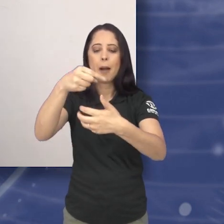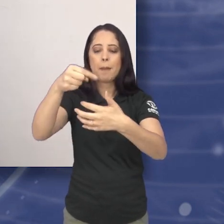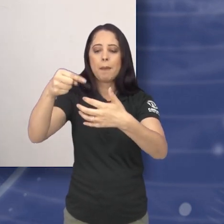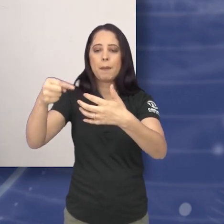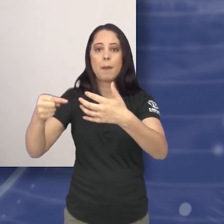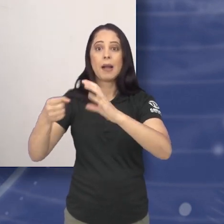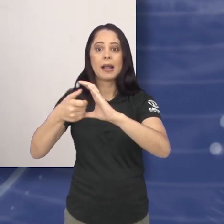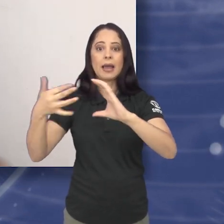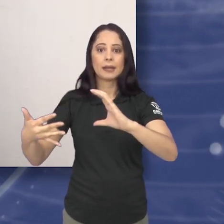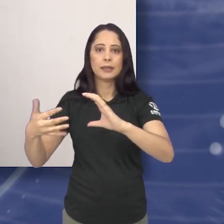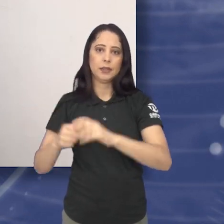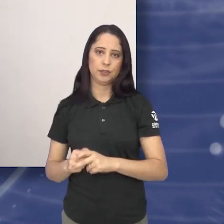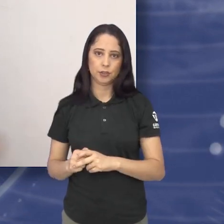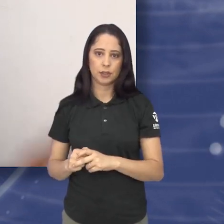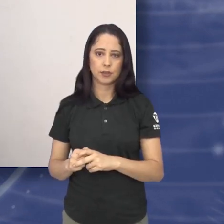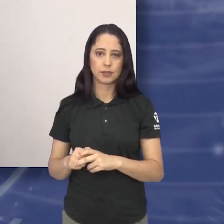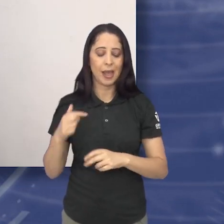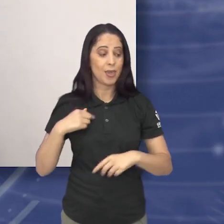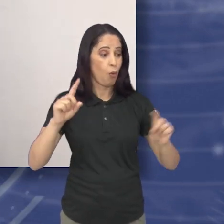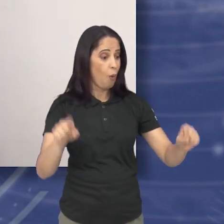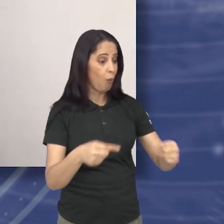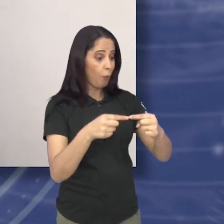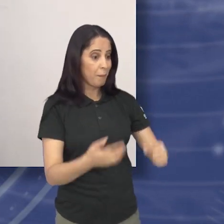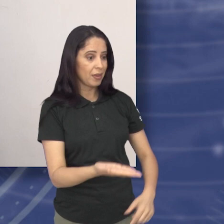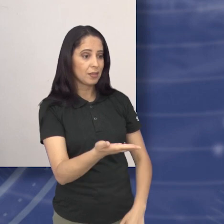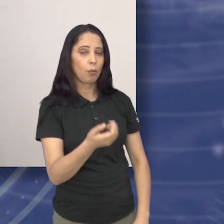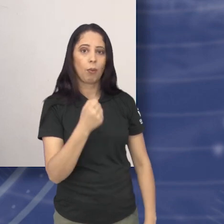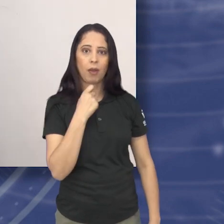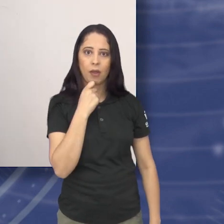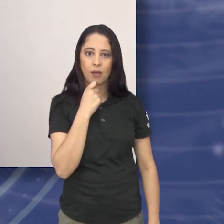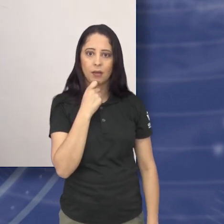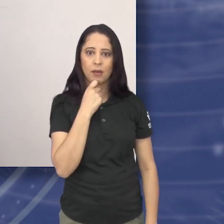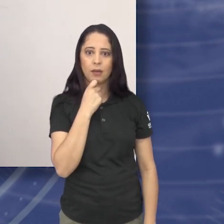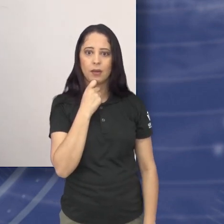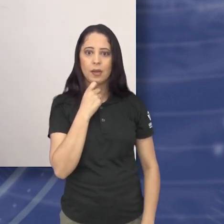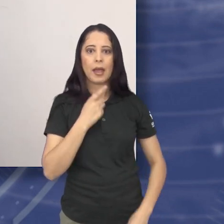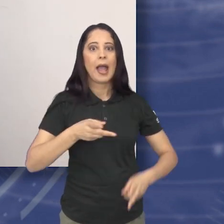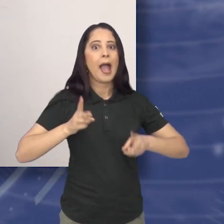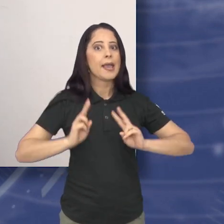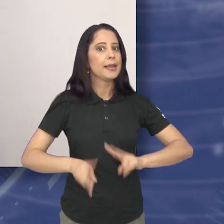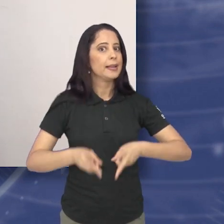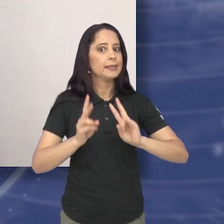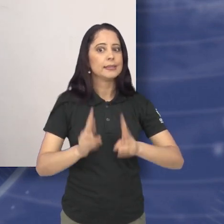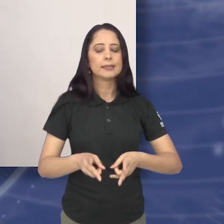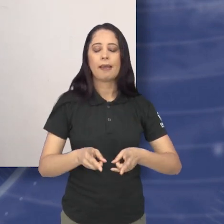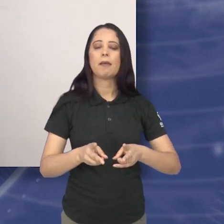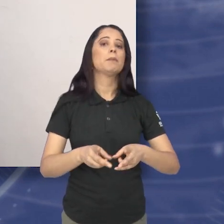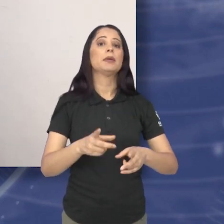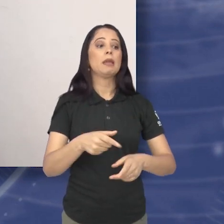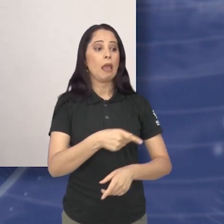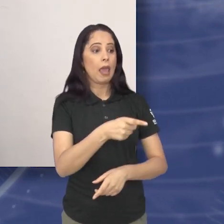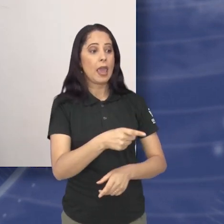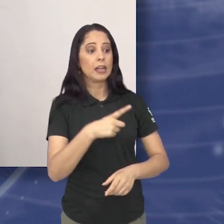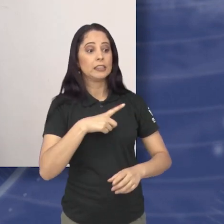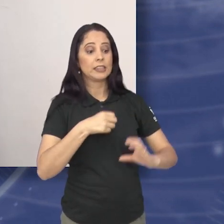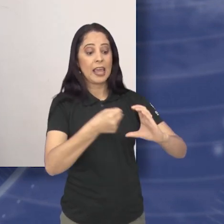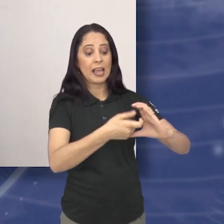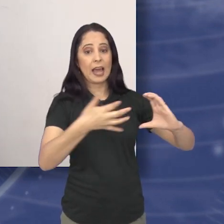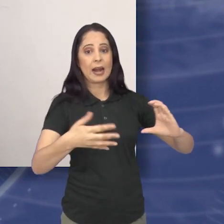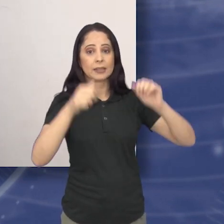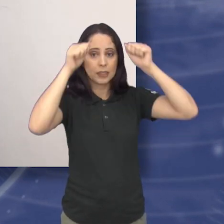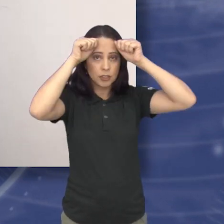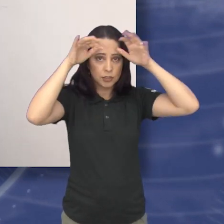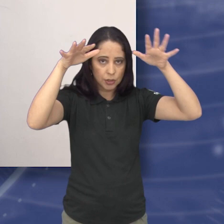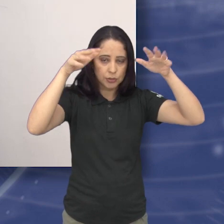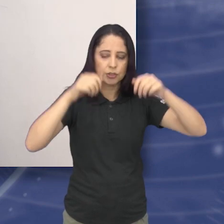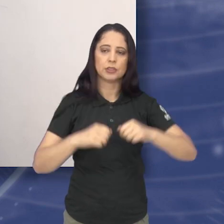sinais ele tinha 10, de 20 sinais ele tinha 18. Então, ele sempre teve a maior parte dos sinais. E aí,